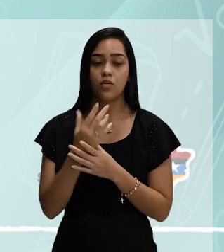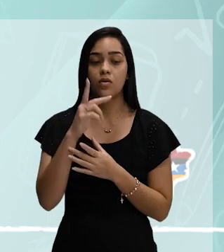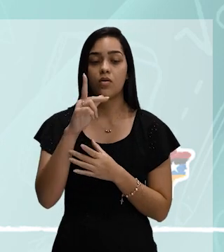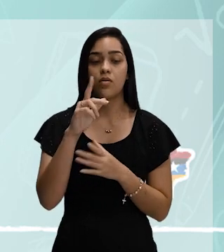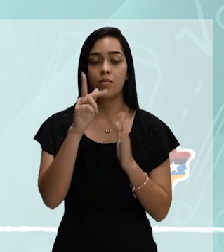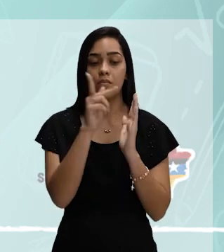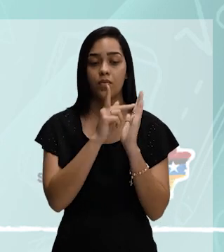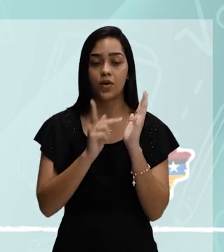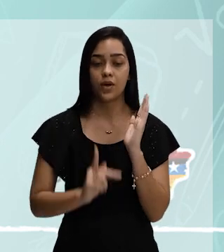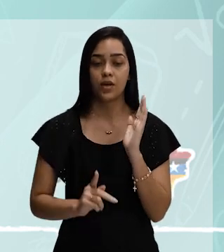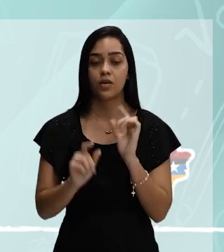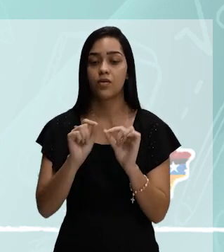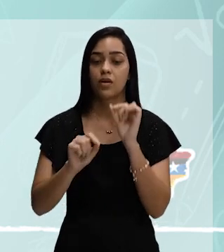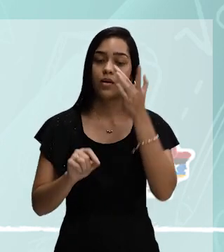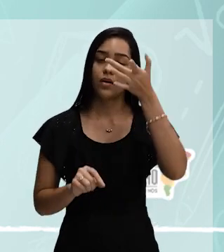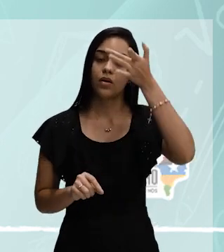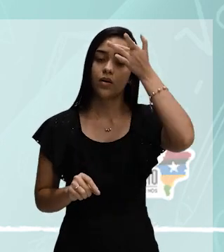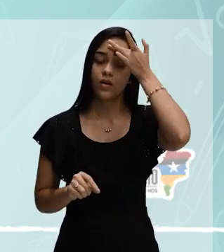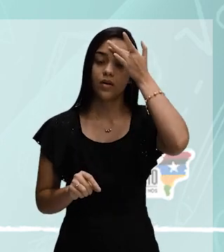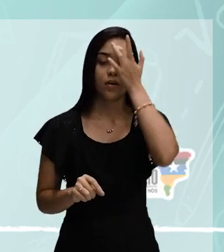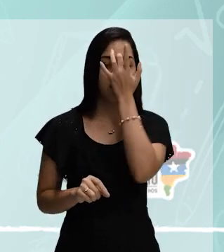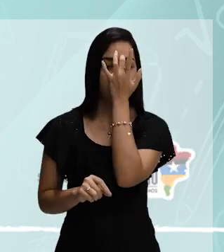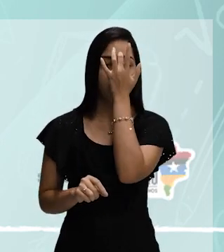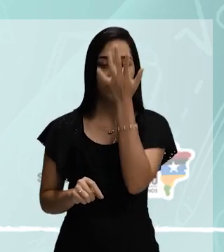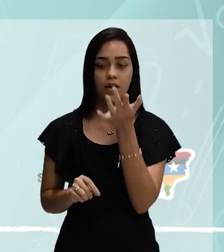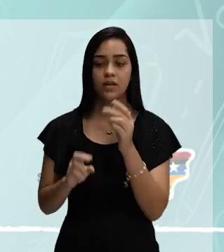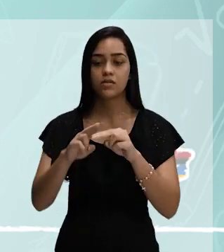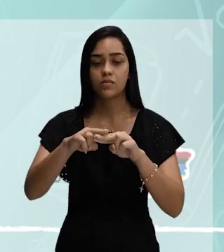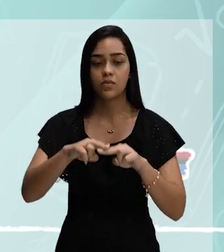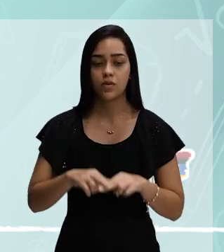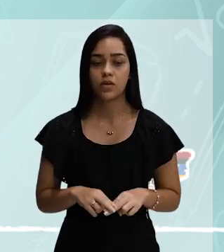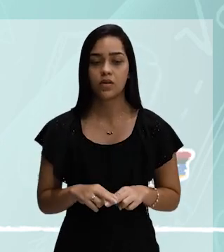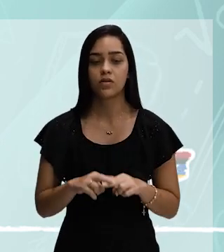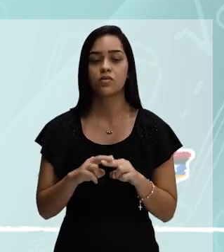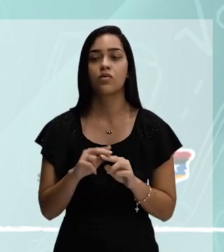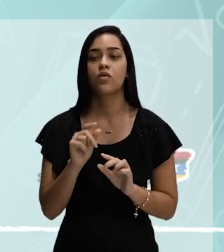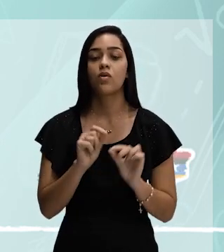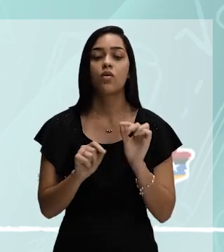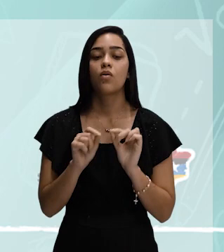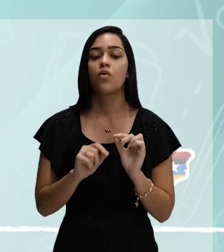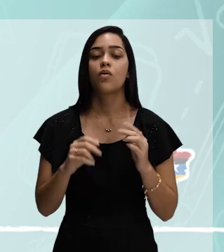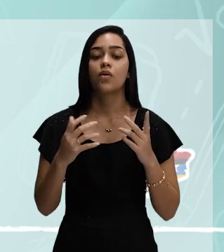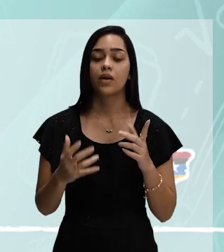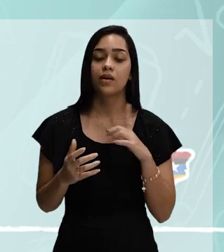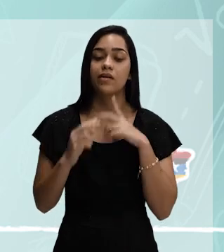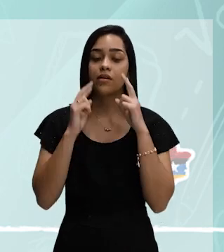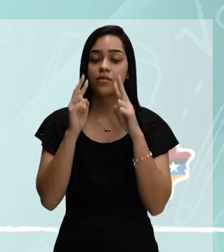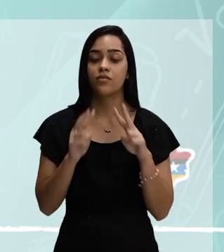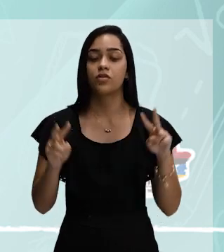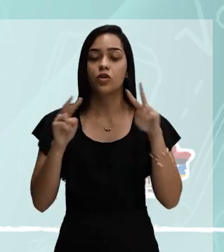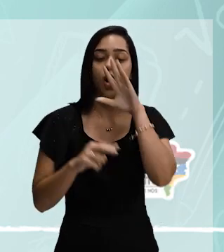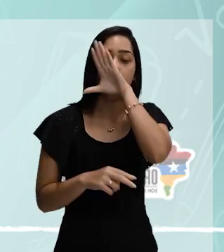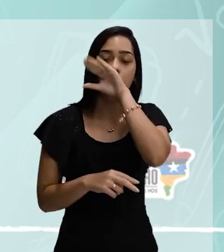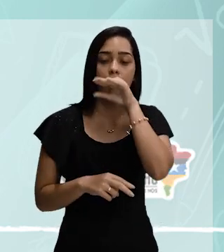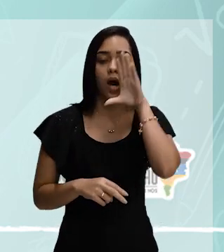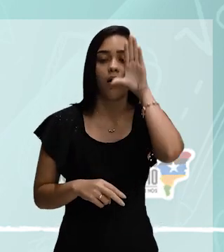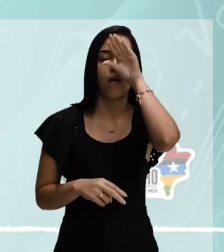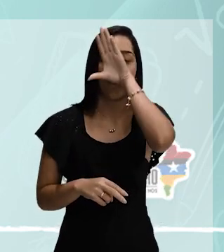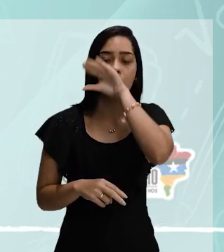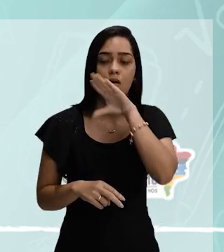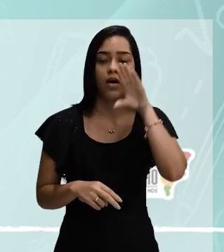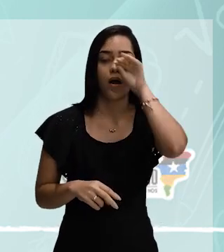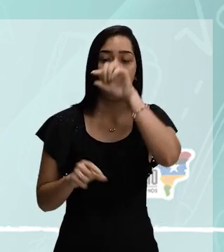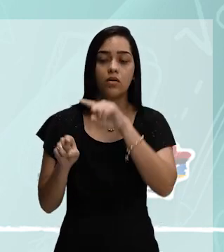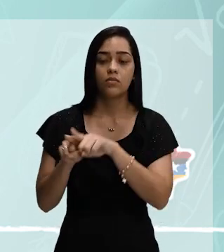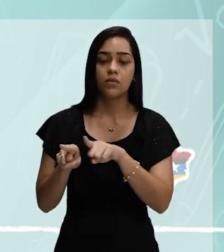primeiros poemas, datados de antes de Cristo, apenas foram compostos em forma poética para